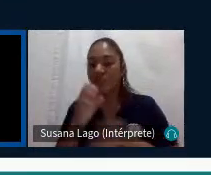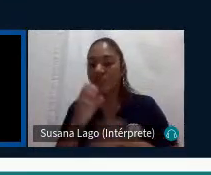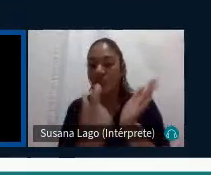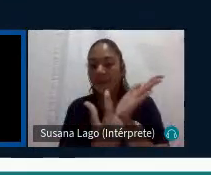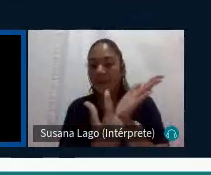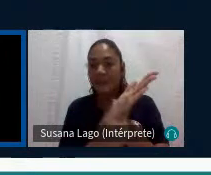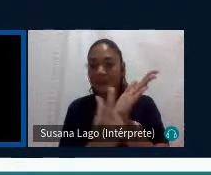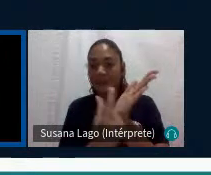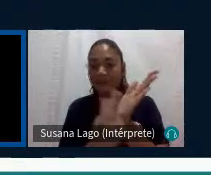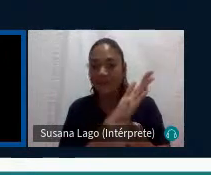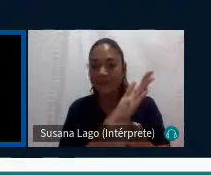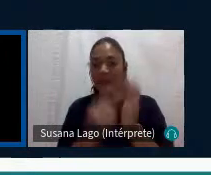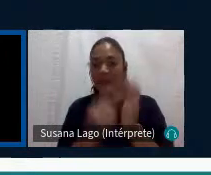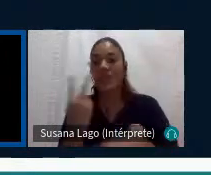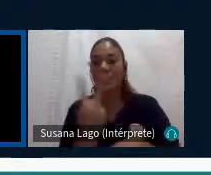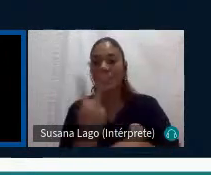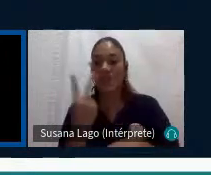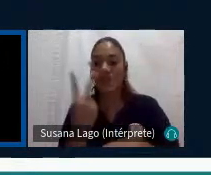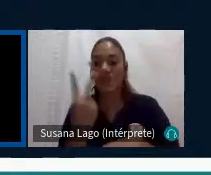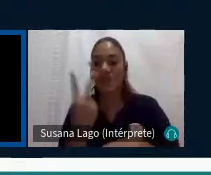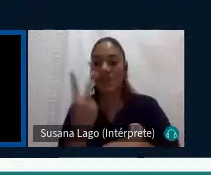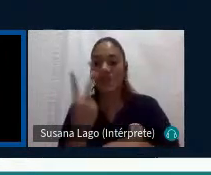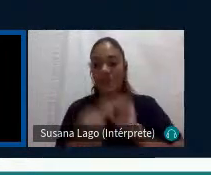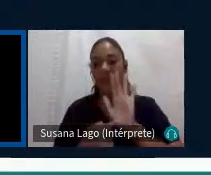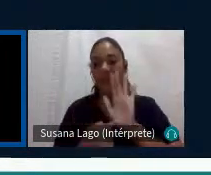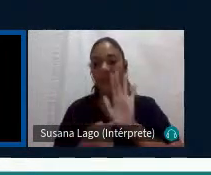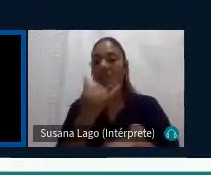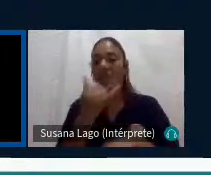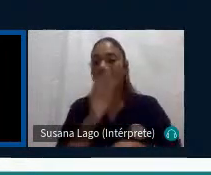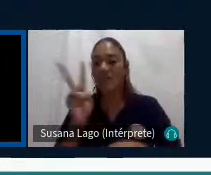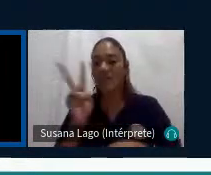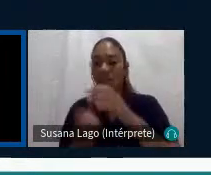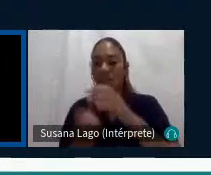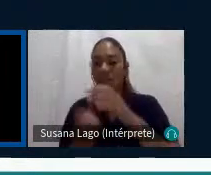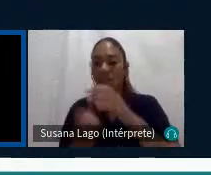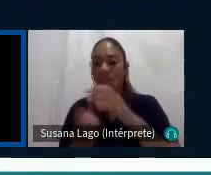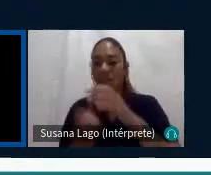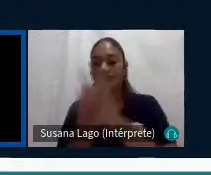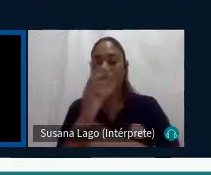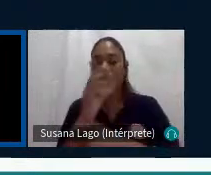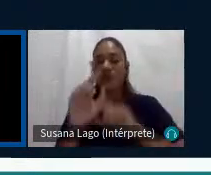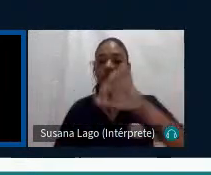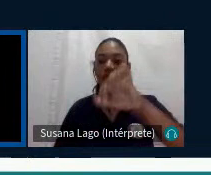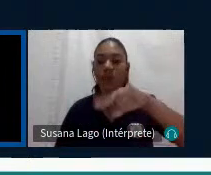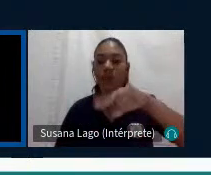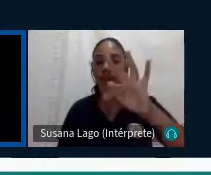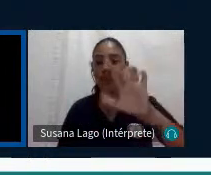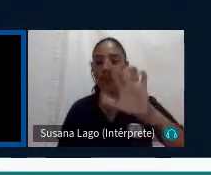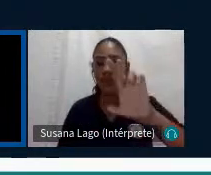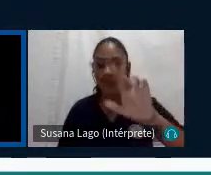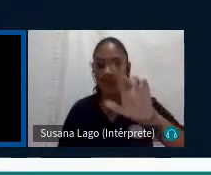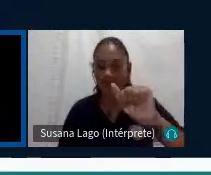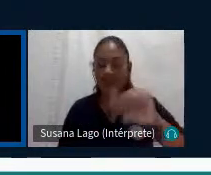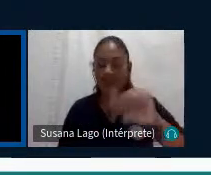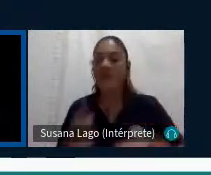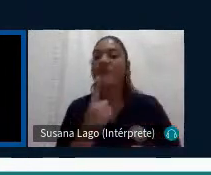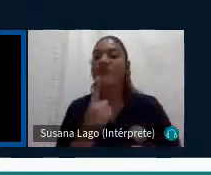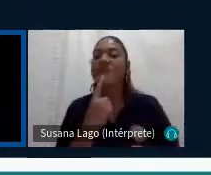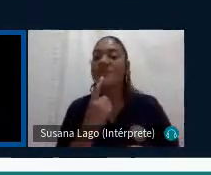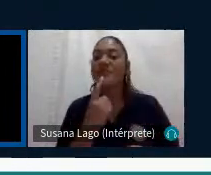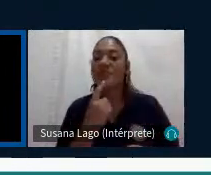pela questão, a tensão da fonte, que é uma bateria, o infravermelho, o LED infravermelho, ele